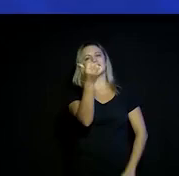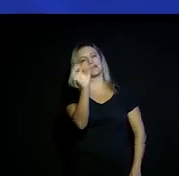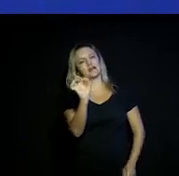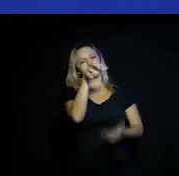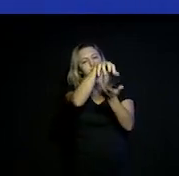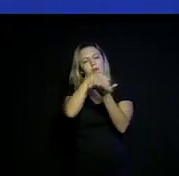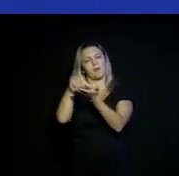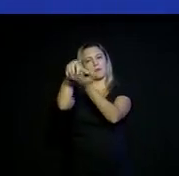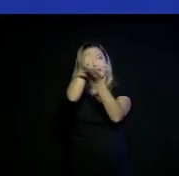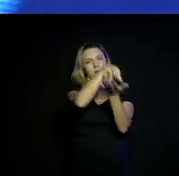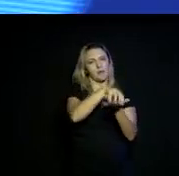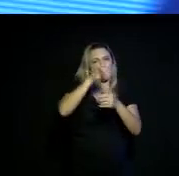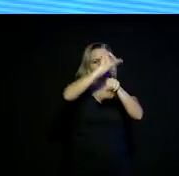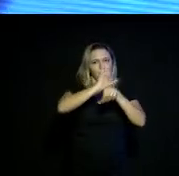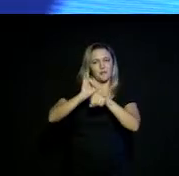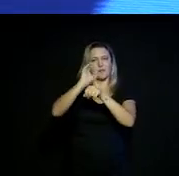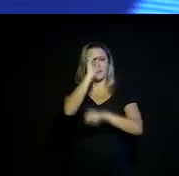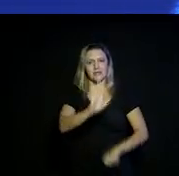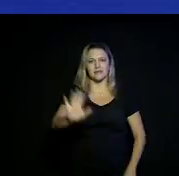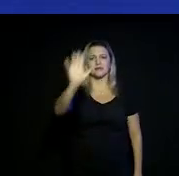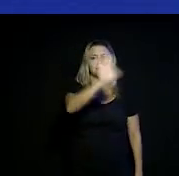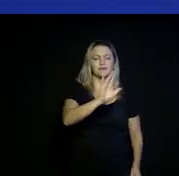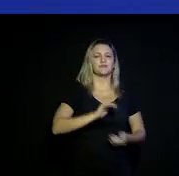dito isso, o meu papel hoje é falar com